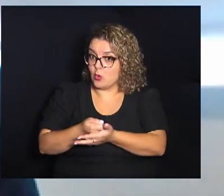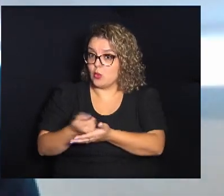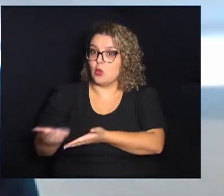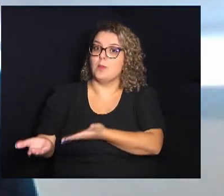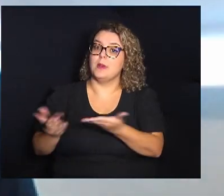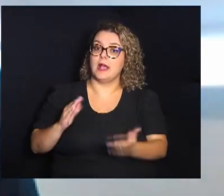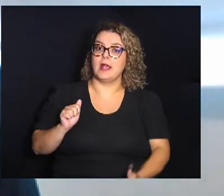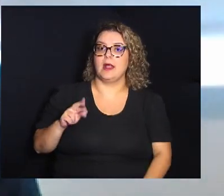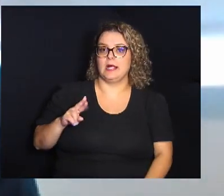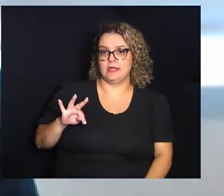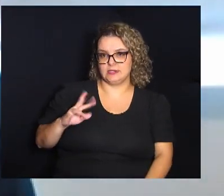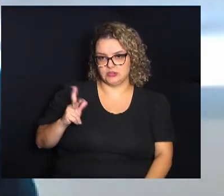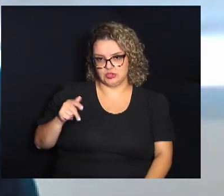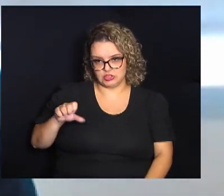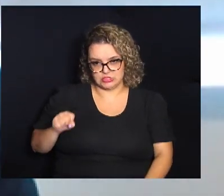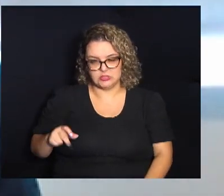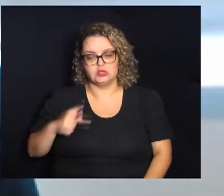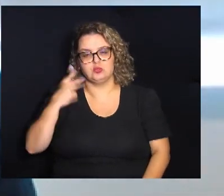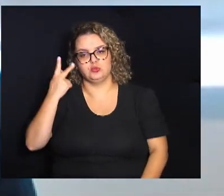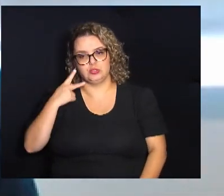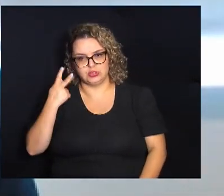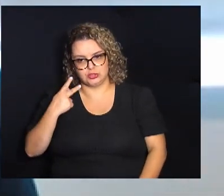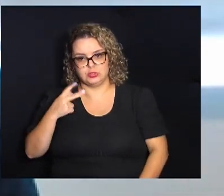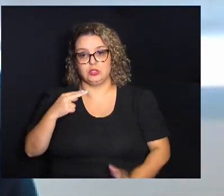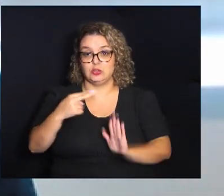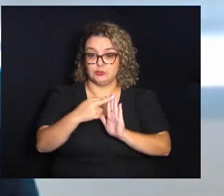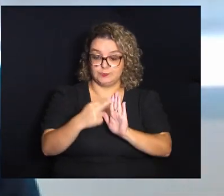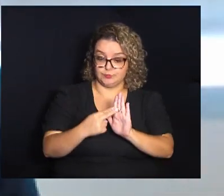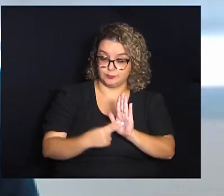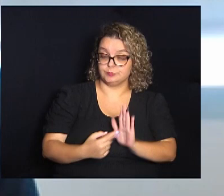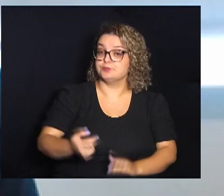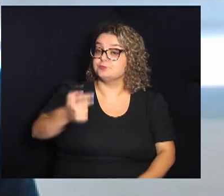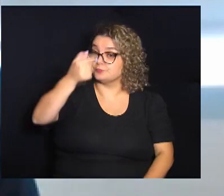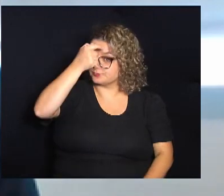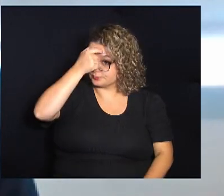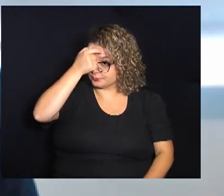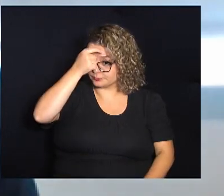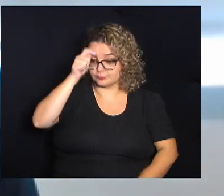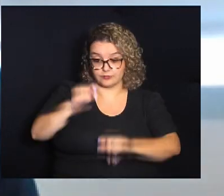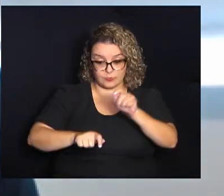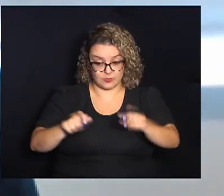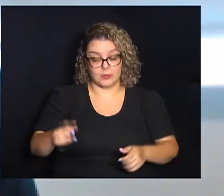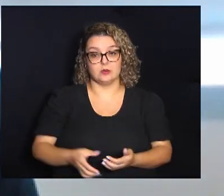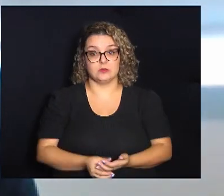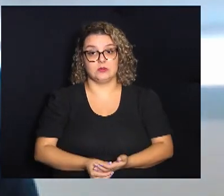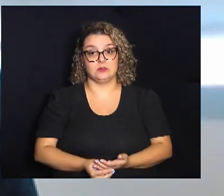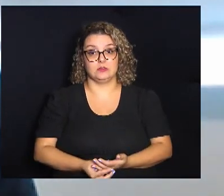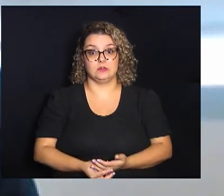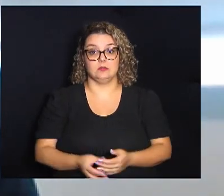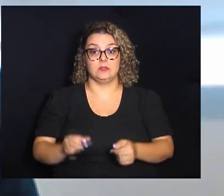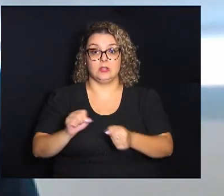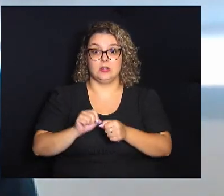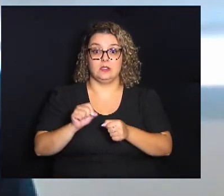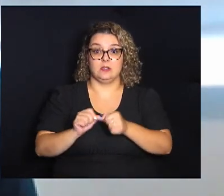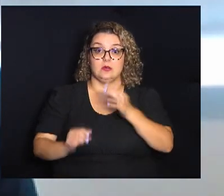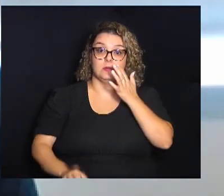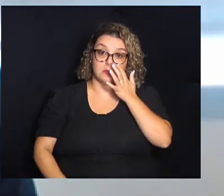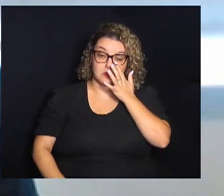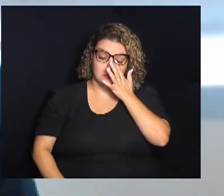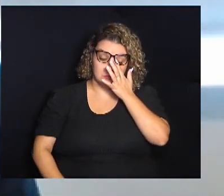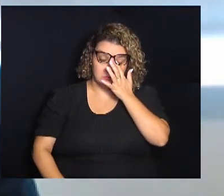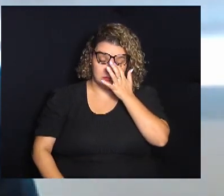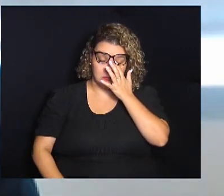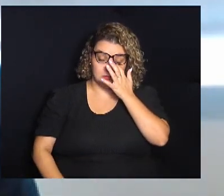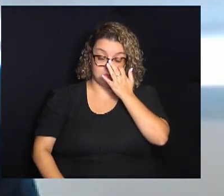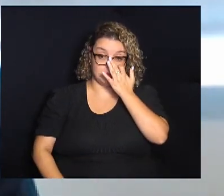cartilhas políticas e normativos de conscientização do usuário, né, para que você faça um jogo que eles chamam de jogo